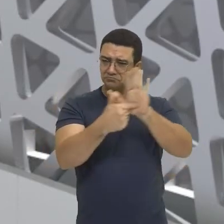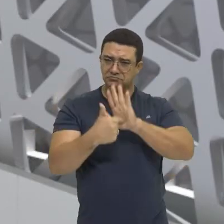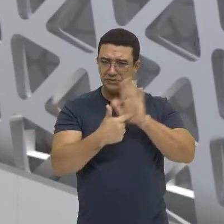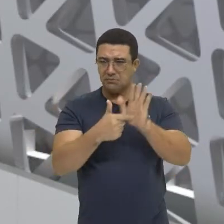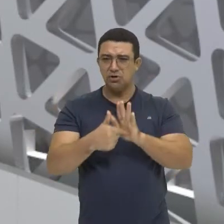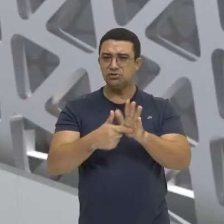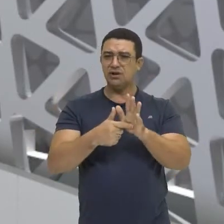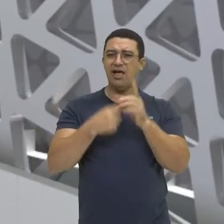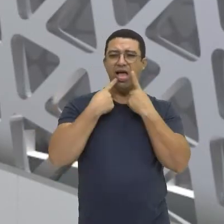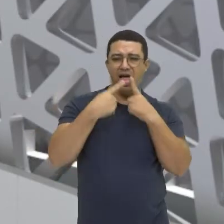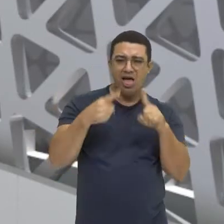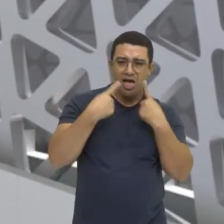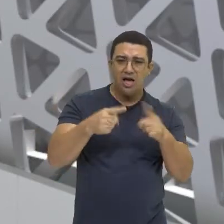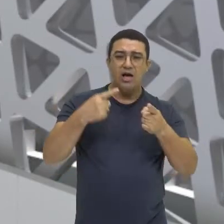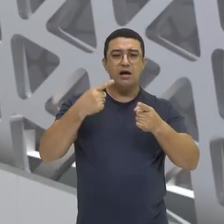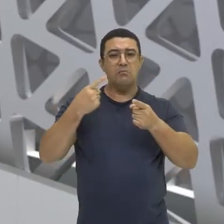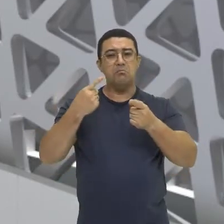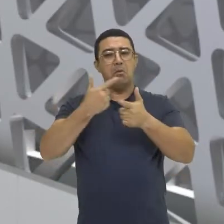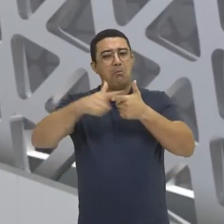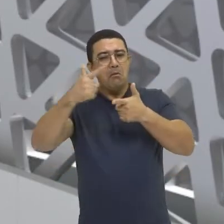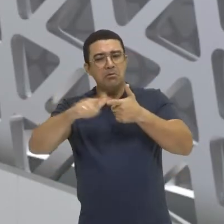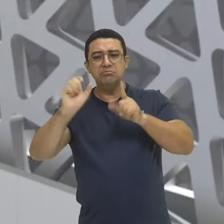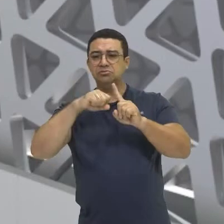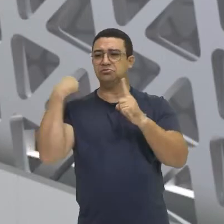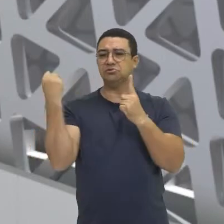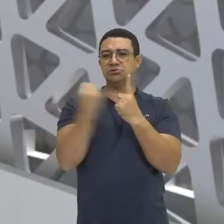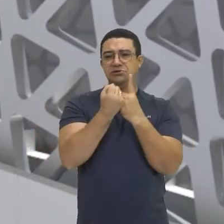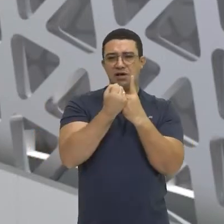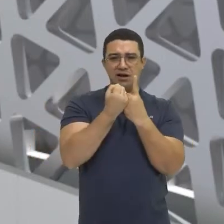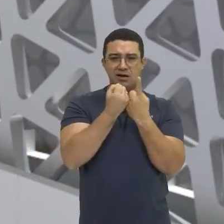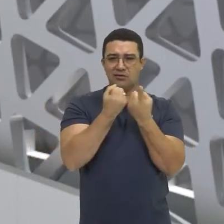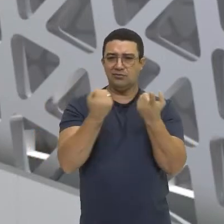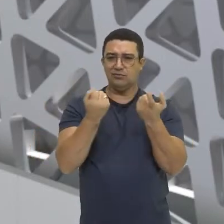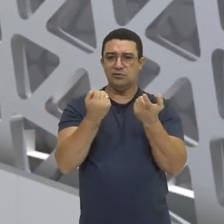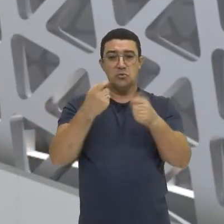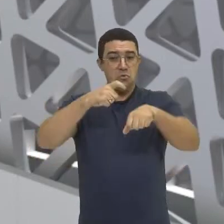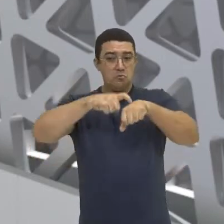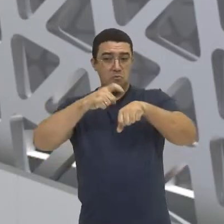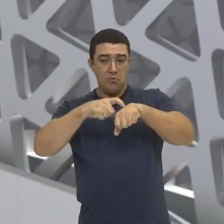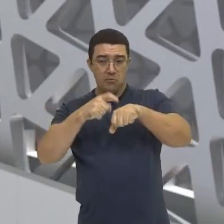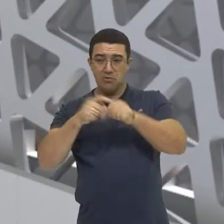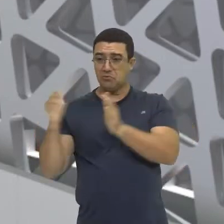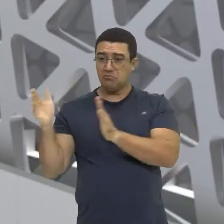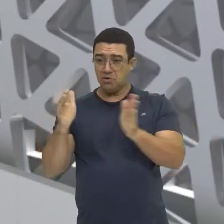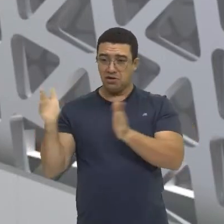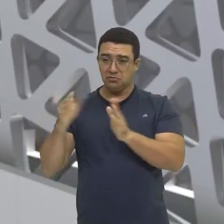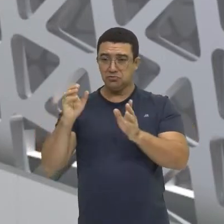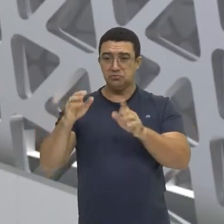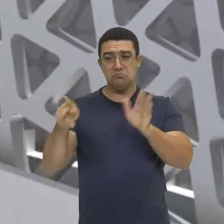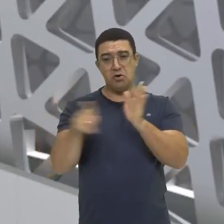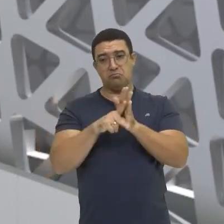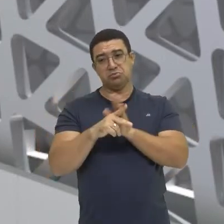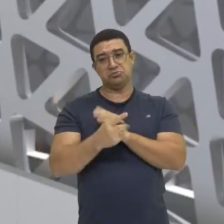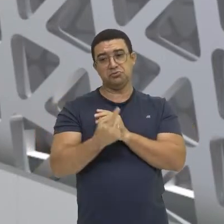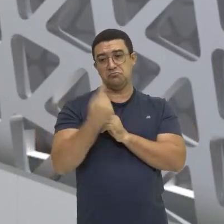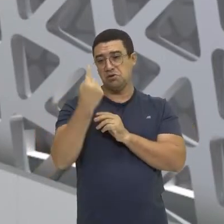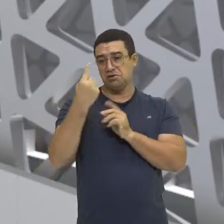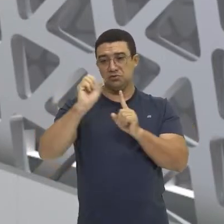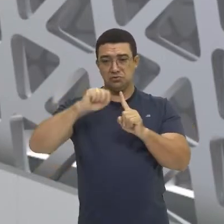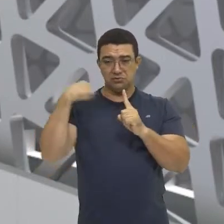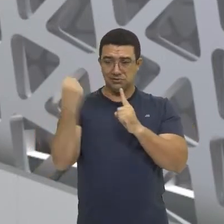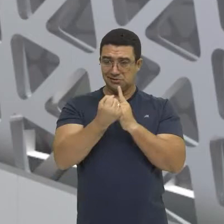mostrar, denunciar os problemas sociais de um determinado momento de uma sociedade, né? Então ele vai